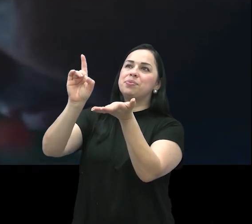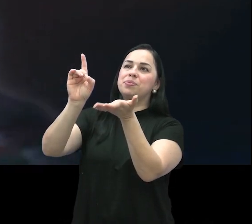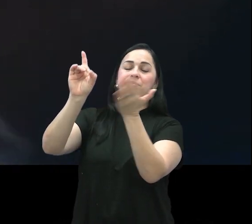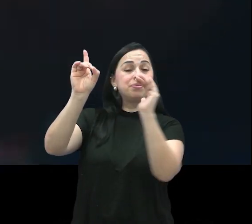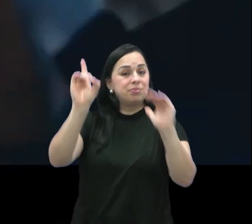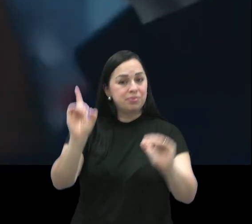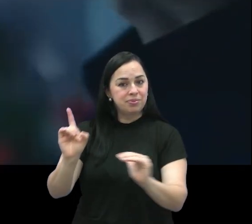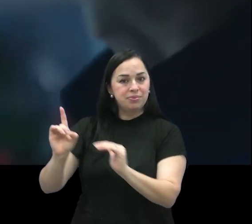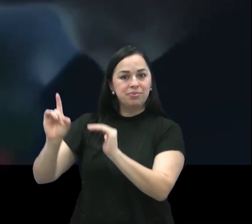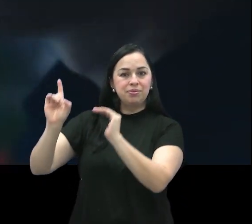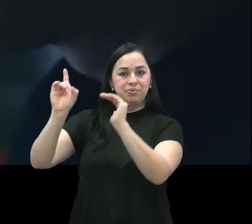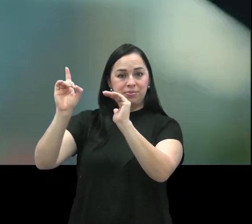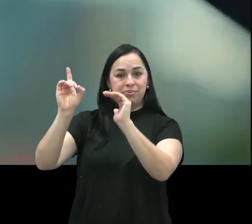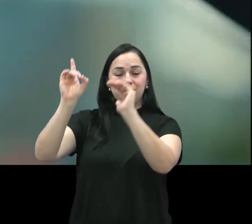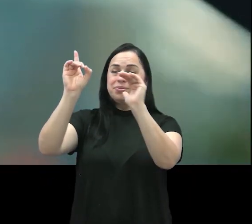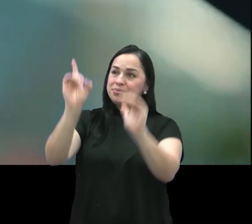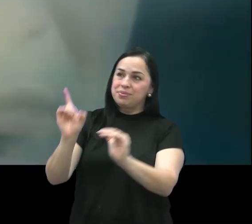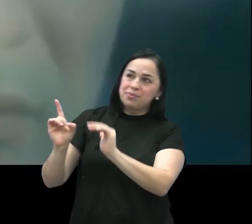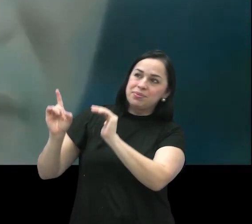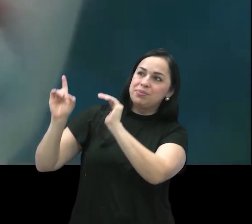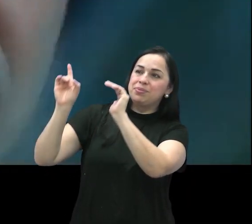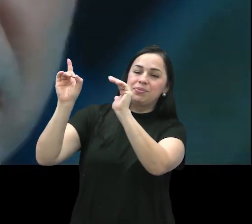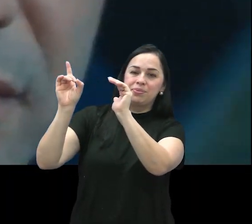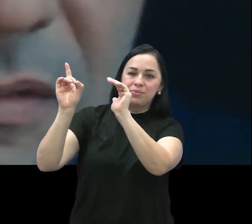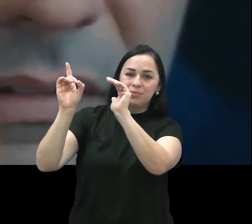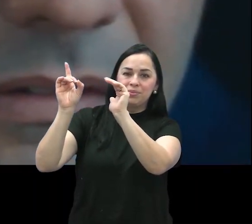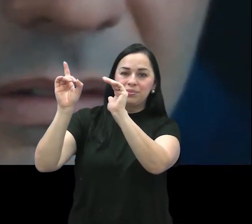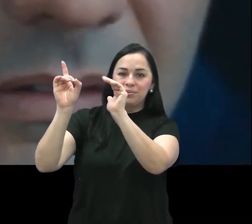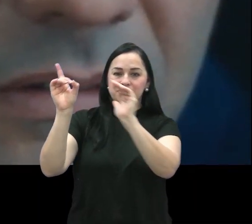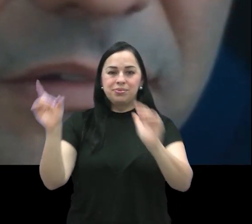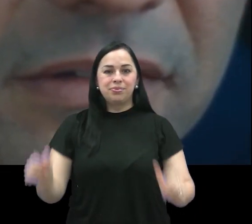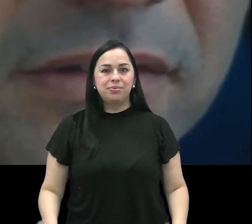és tu, grandioso és tu.